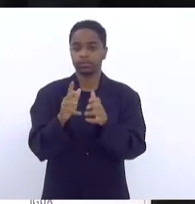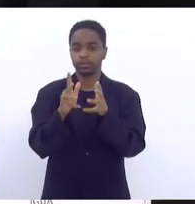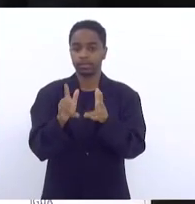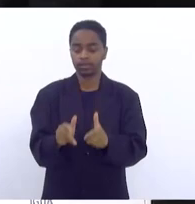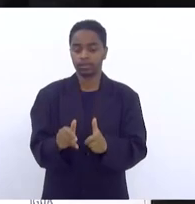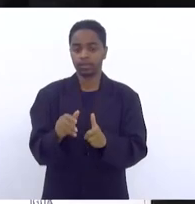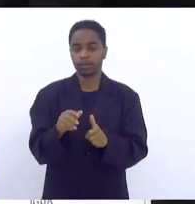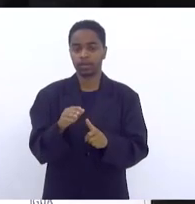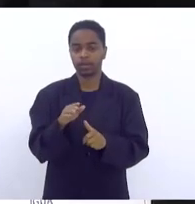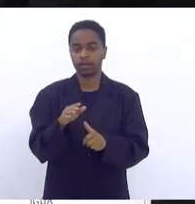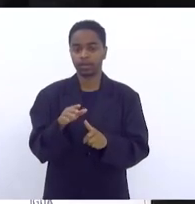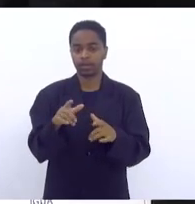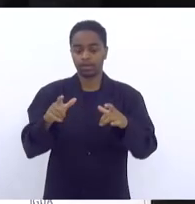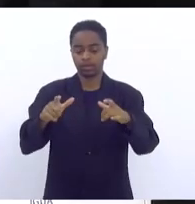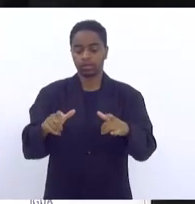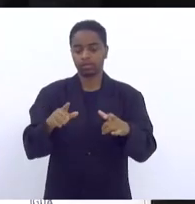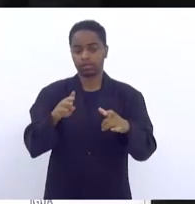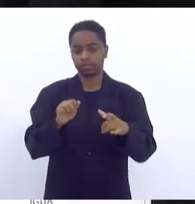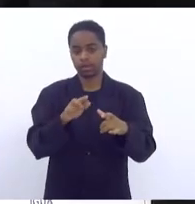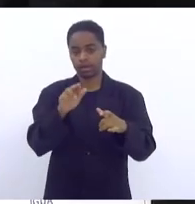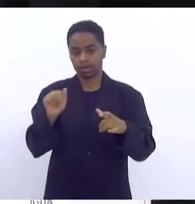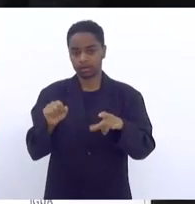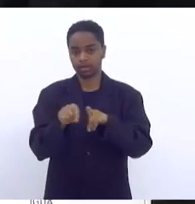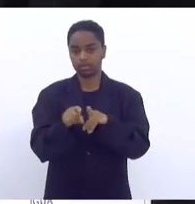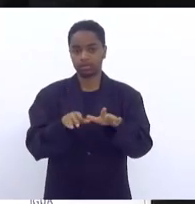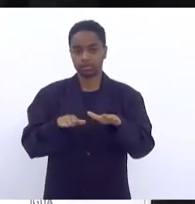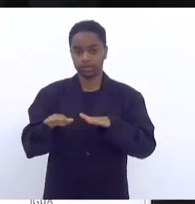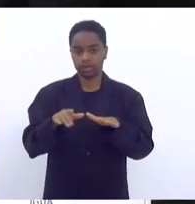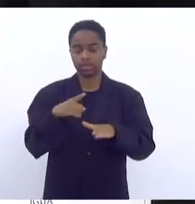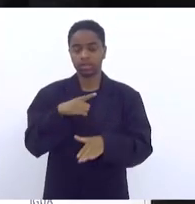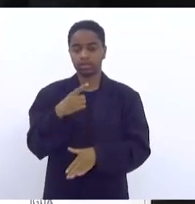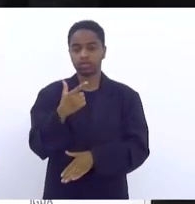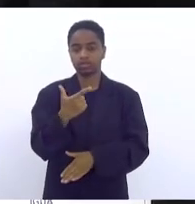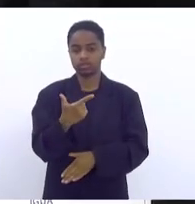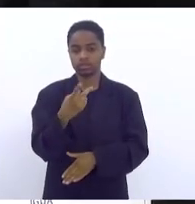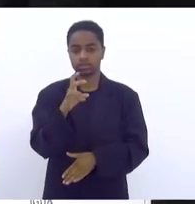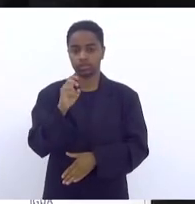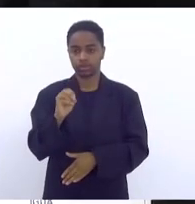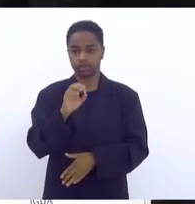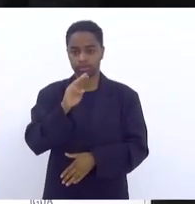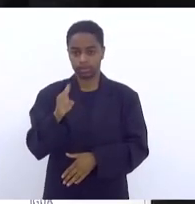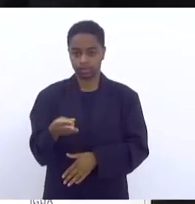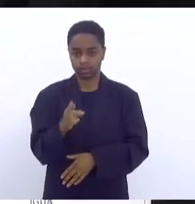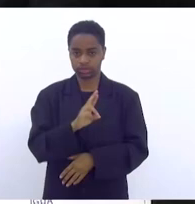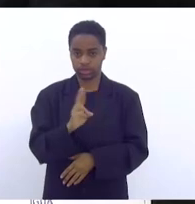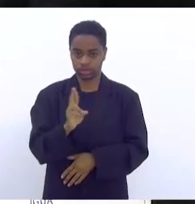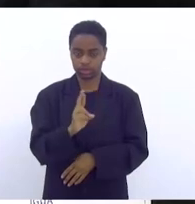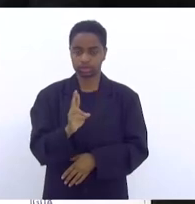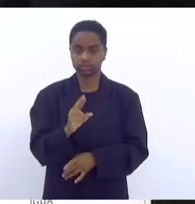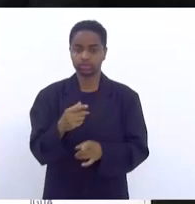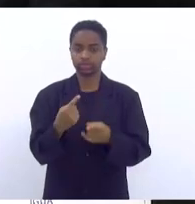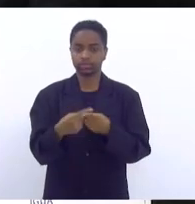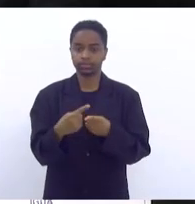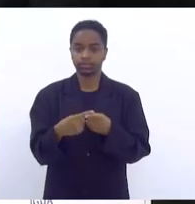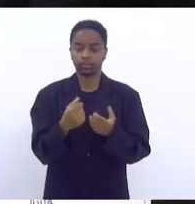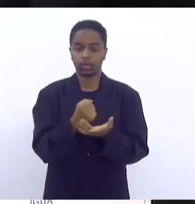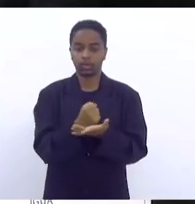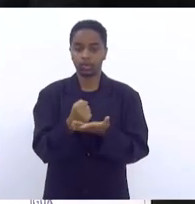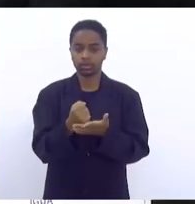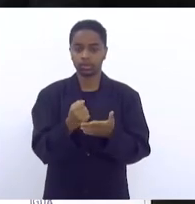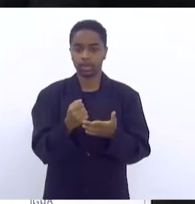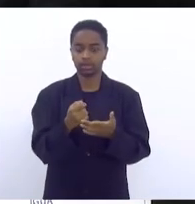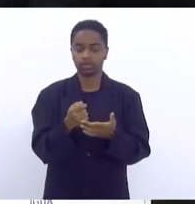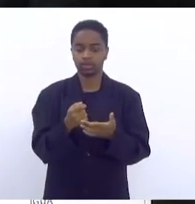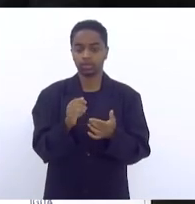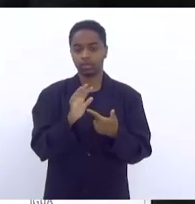jacar Paguá a gente tem 250 milhões eh de reais por força de determinação contratual é a nossa